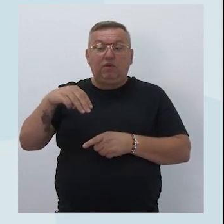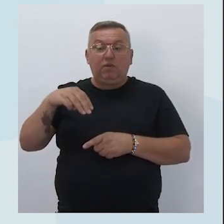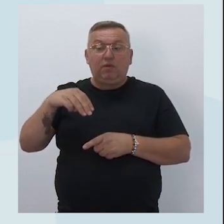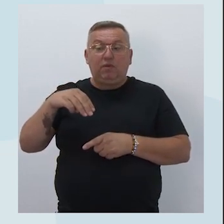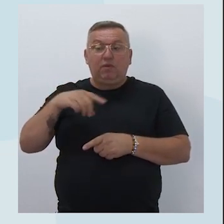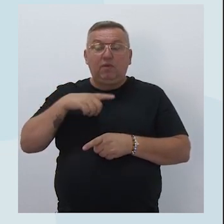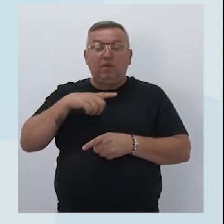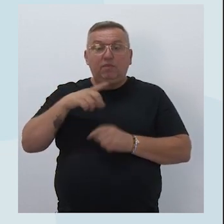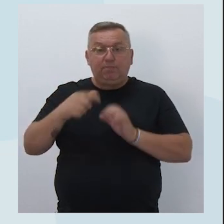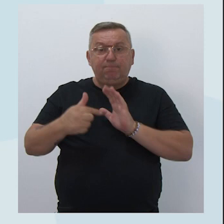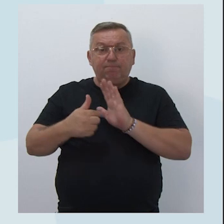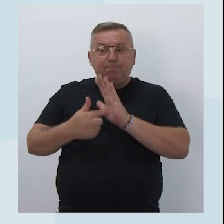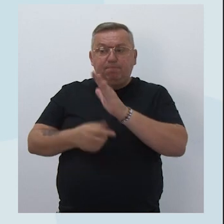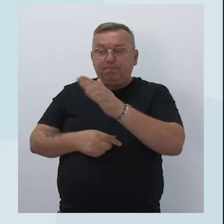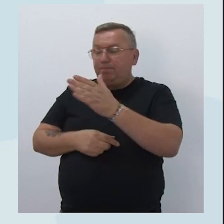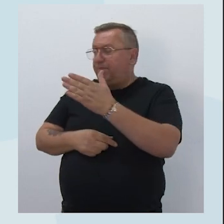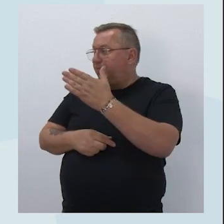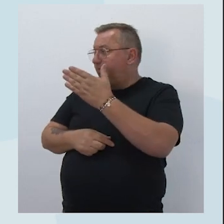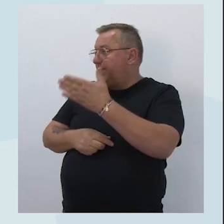nesse slide